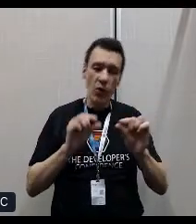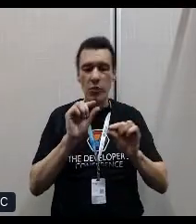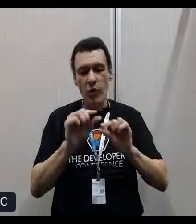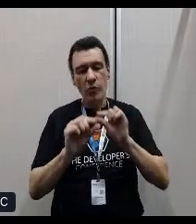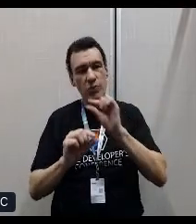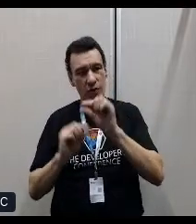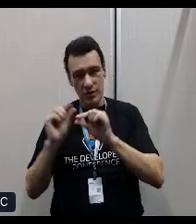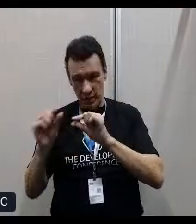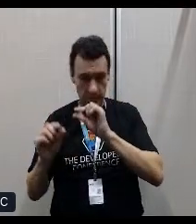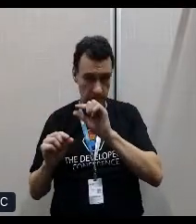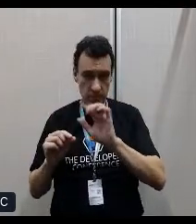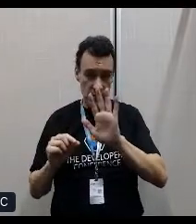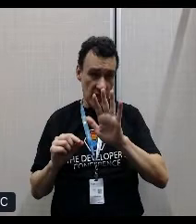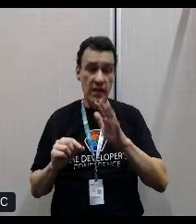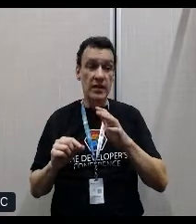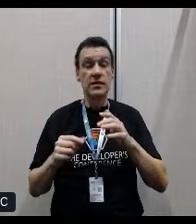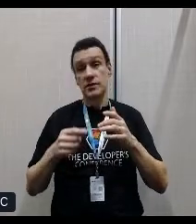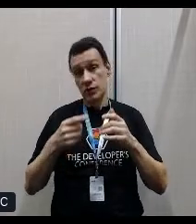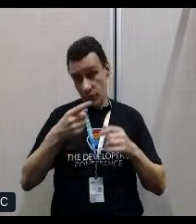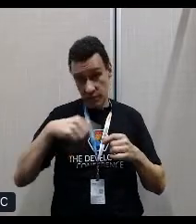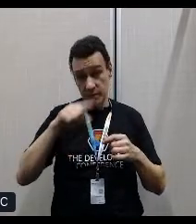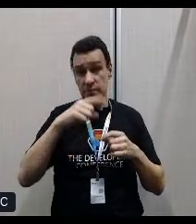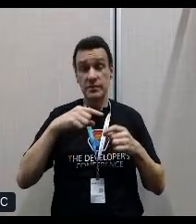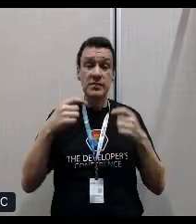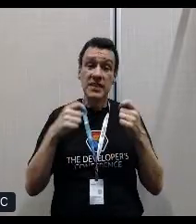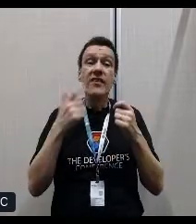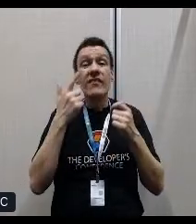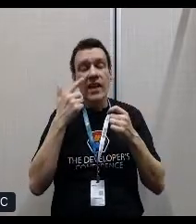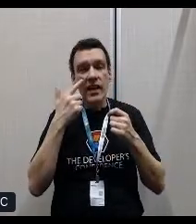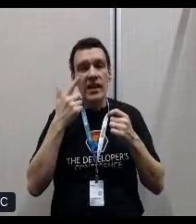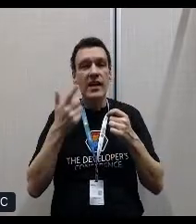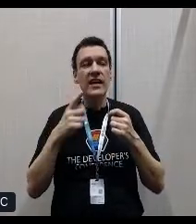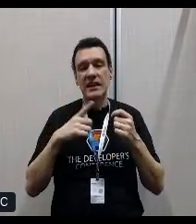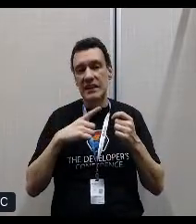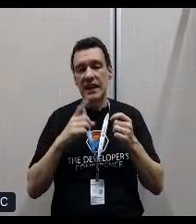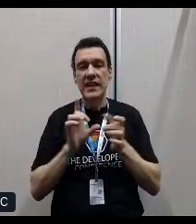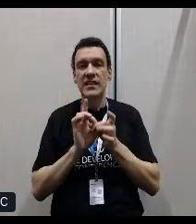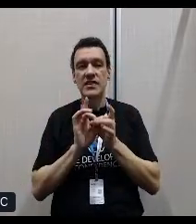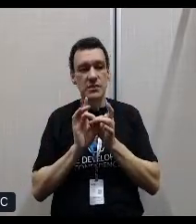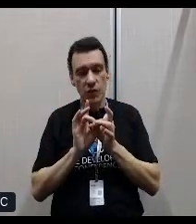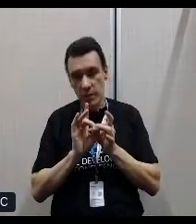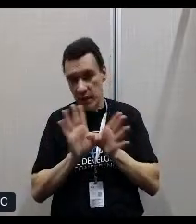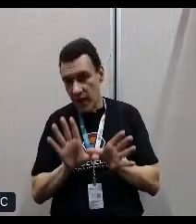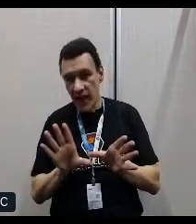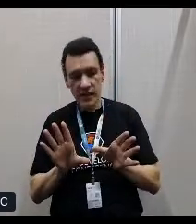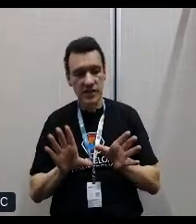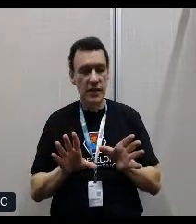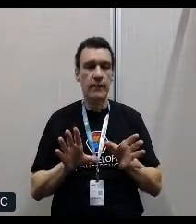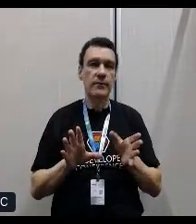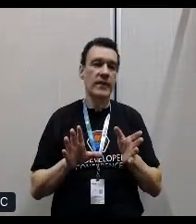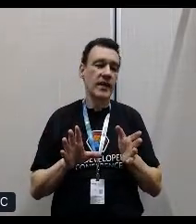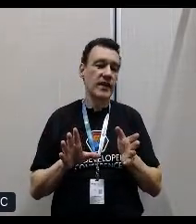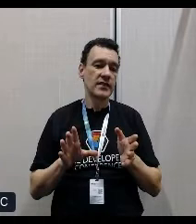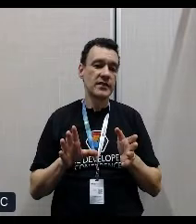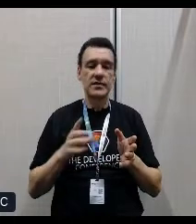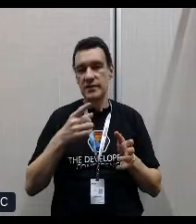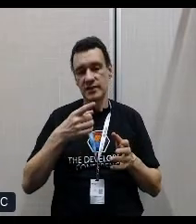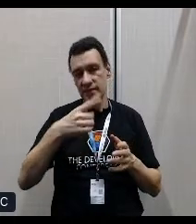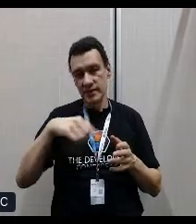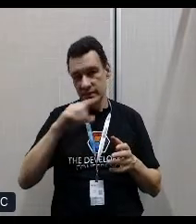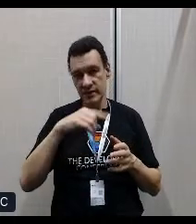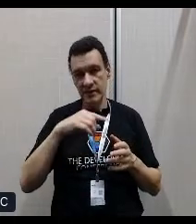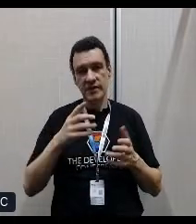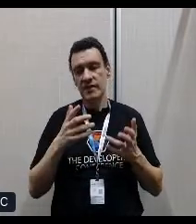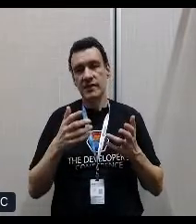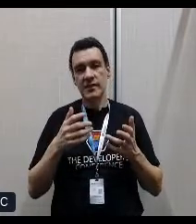equipe da gente, ver da disponibilidade, ver da do nosso capacity, né, do quanto que a